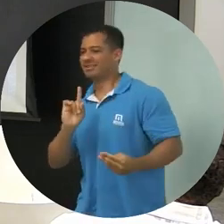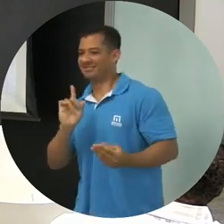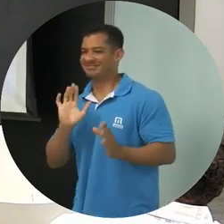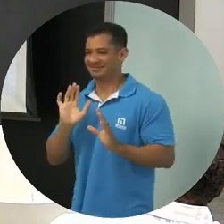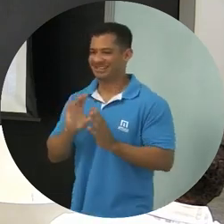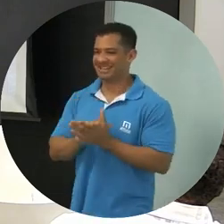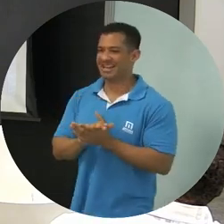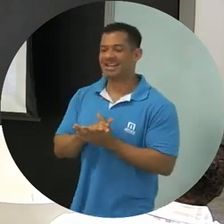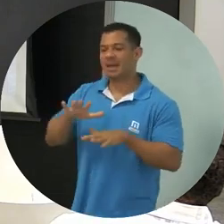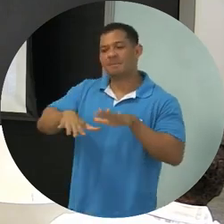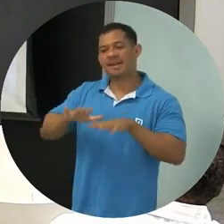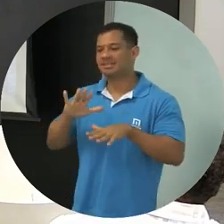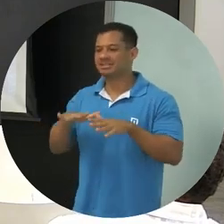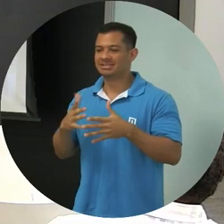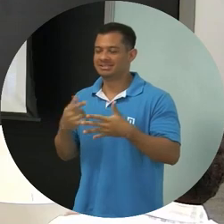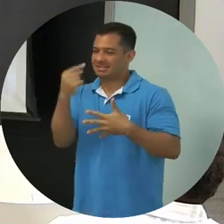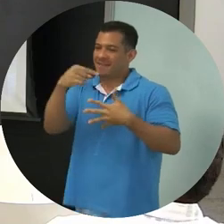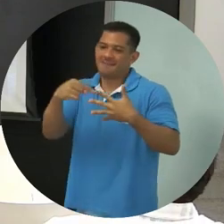de muita coisa.